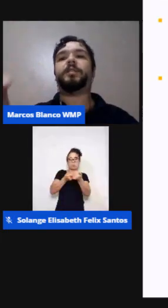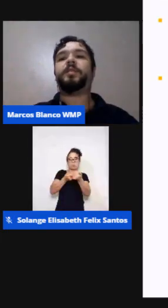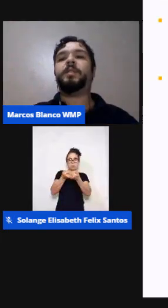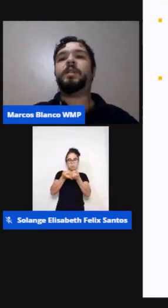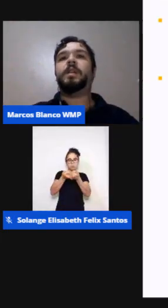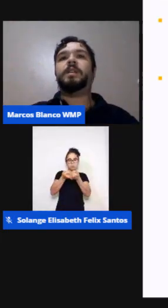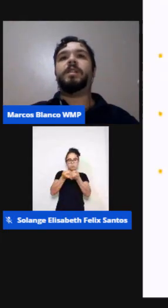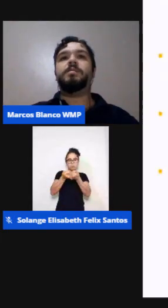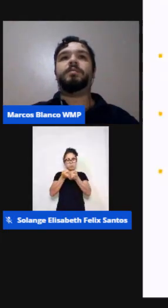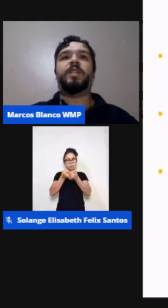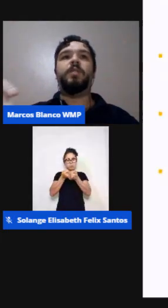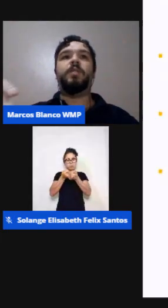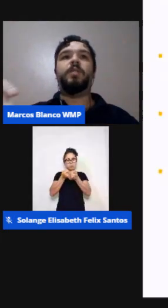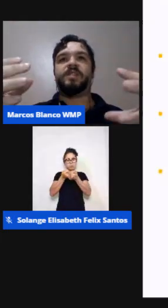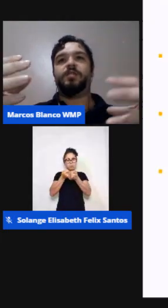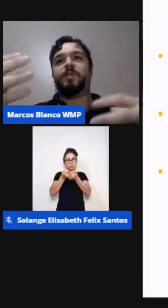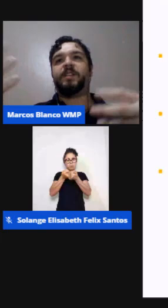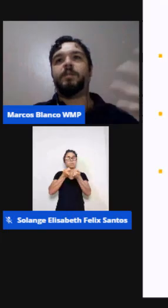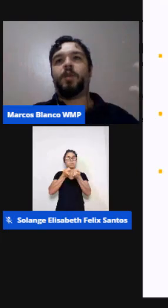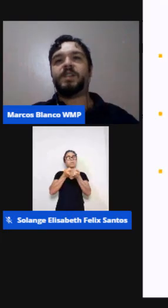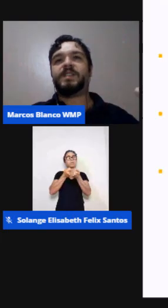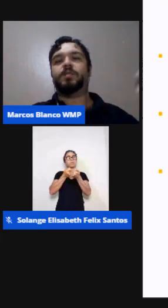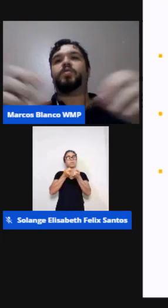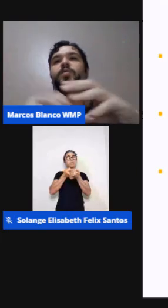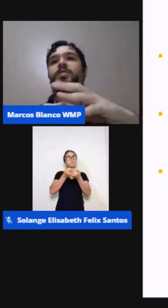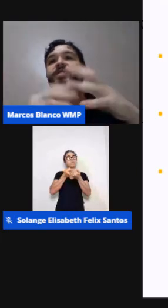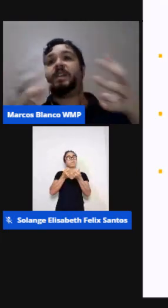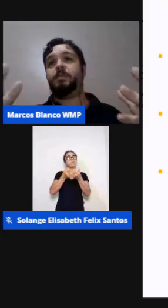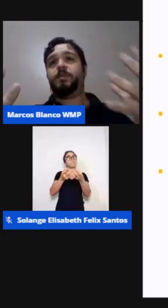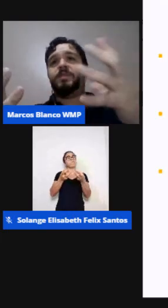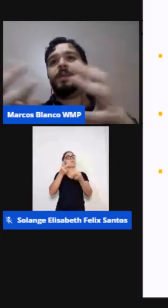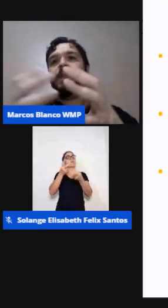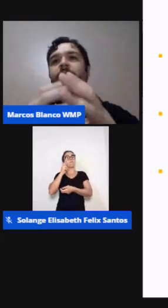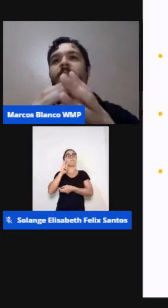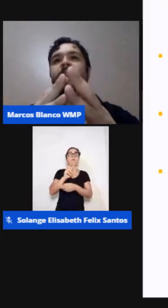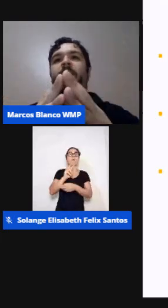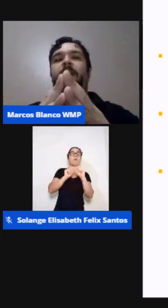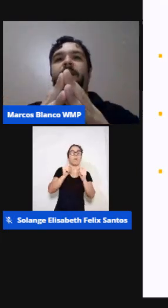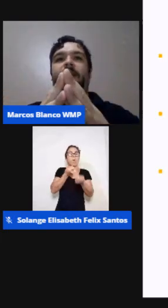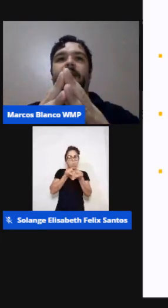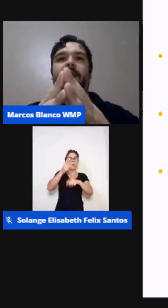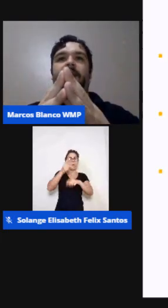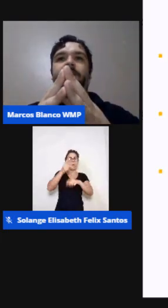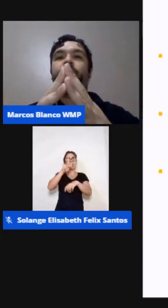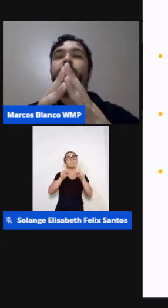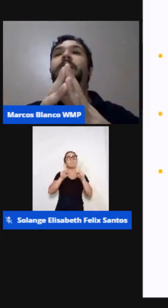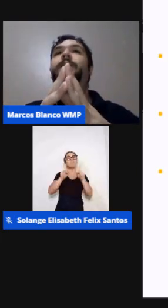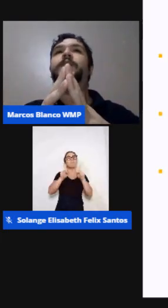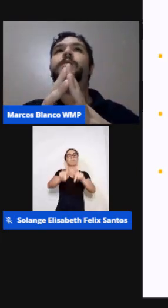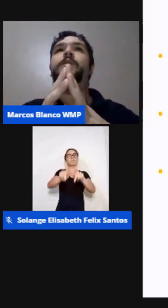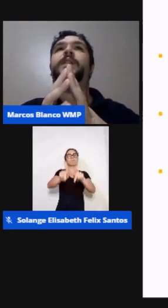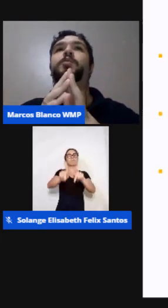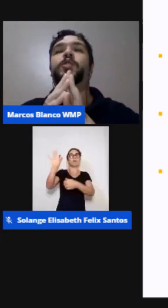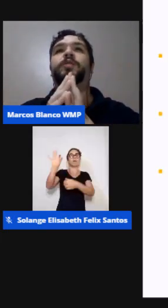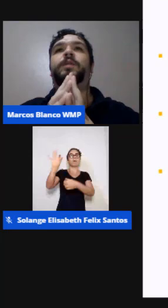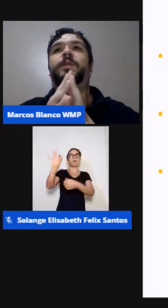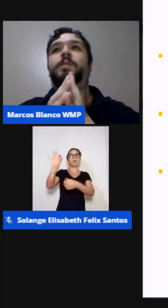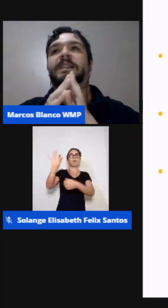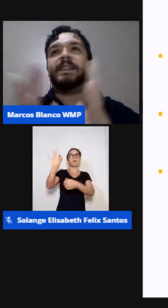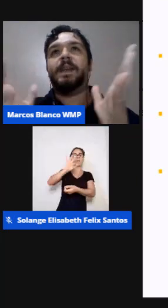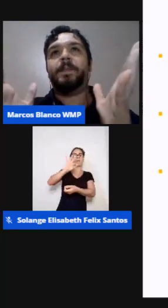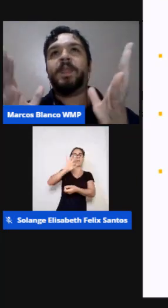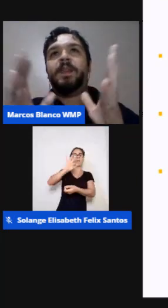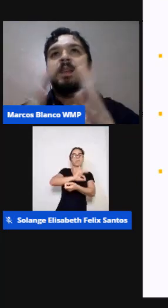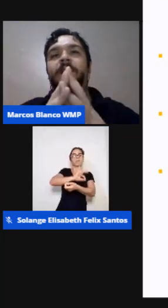população de insetos. Então, alguns que são os mais famosos são os controles químicos. Né? Quem nunca viu o